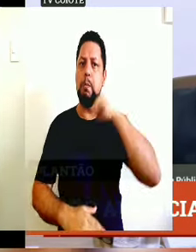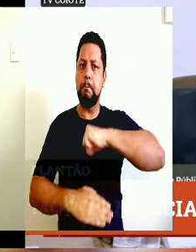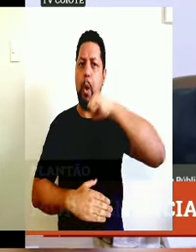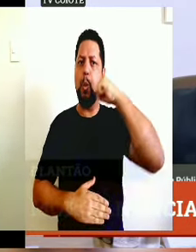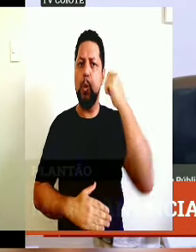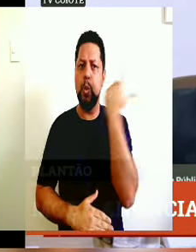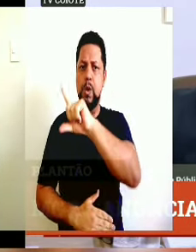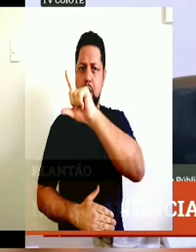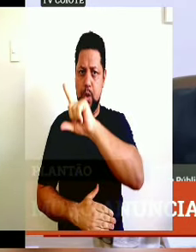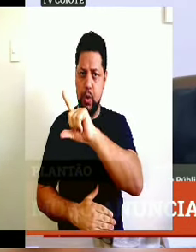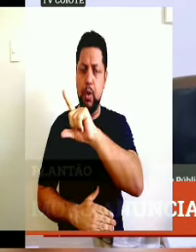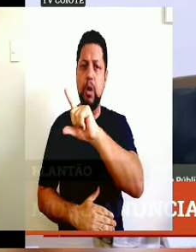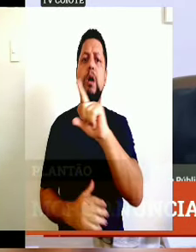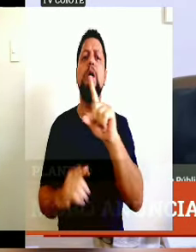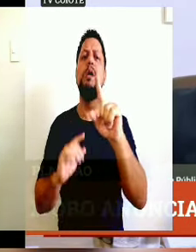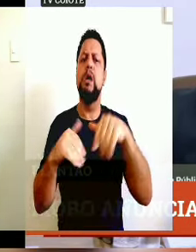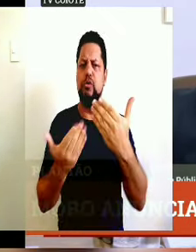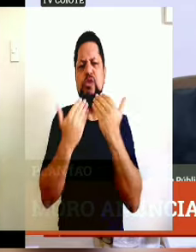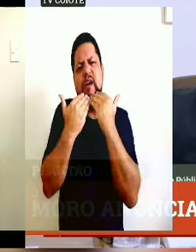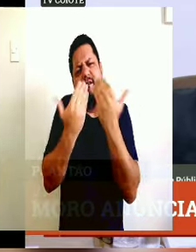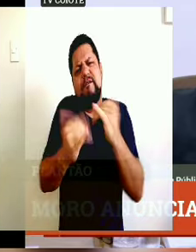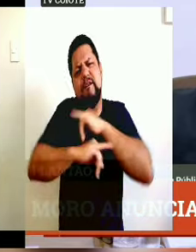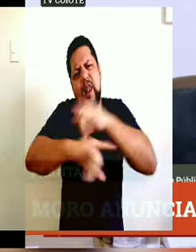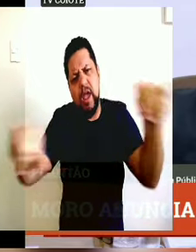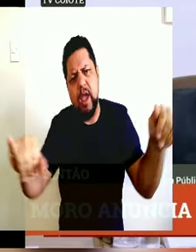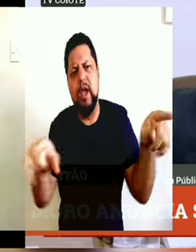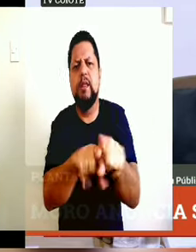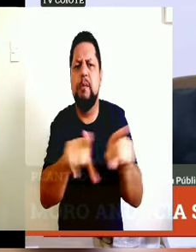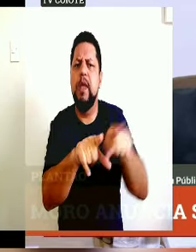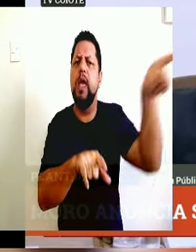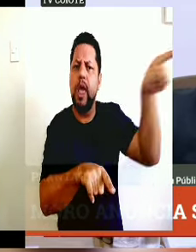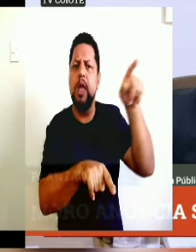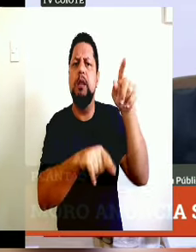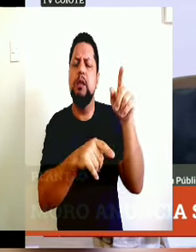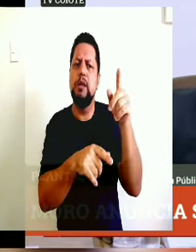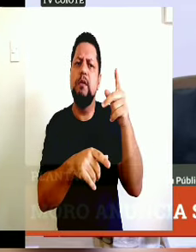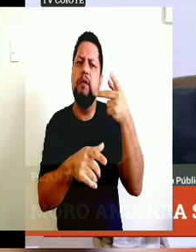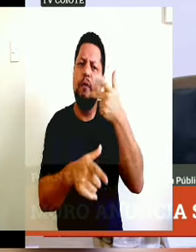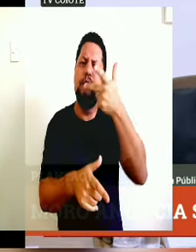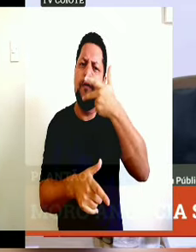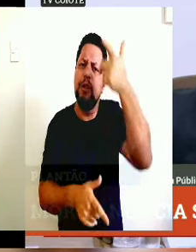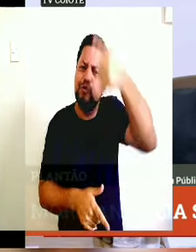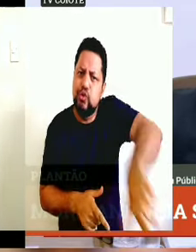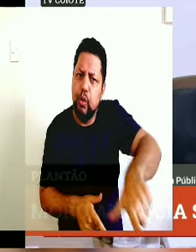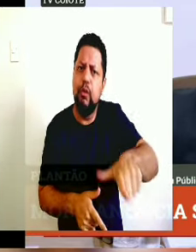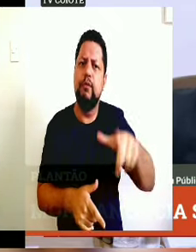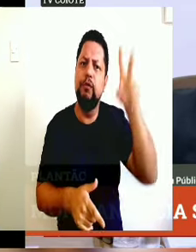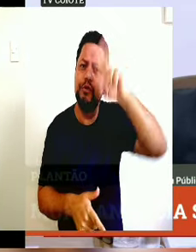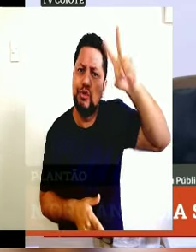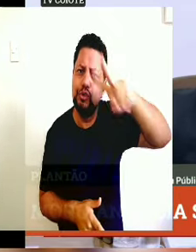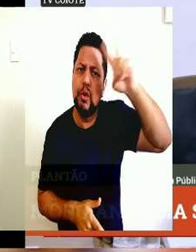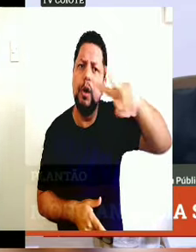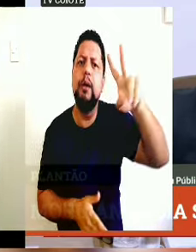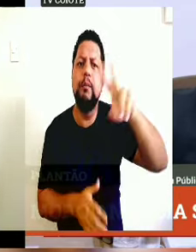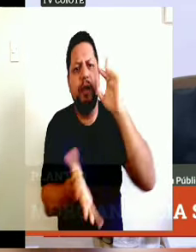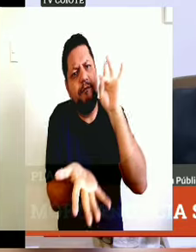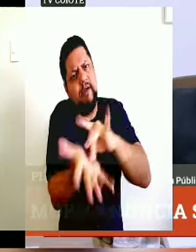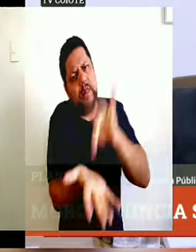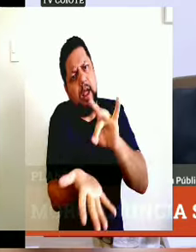e isso eu já falei publicamente diversas vezes, é fácil repetir essa história porque essa história é absolutamente